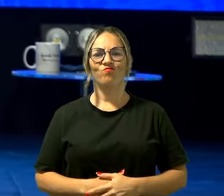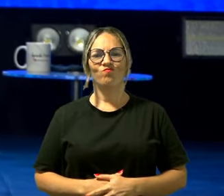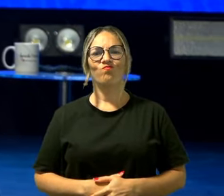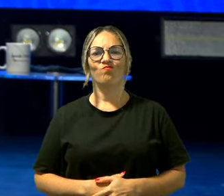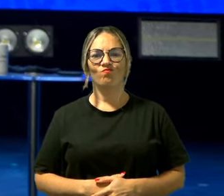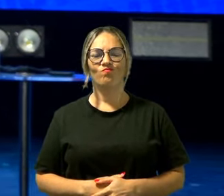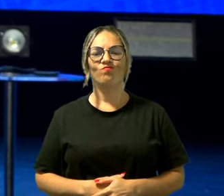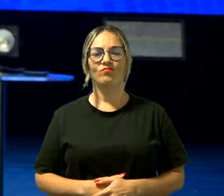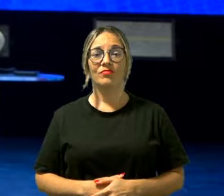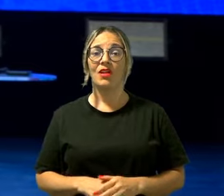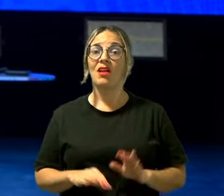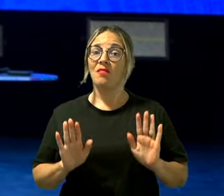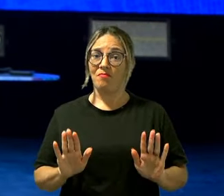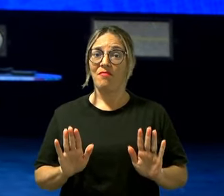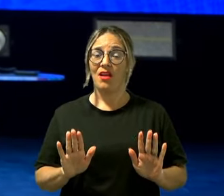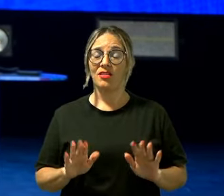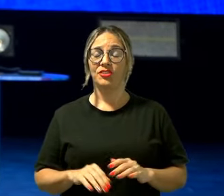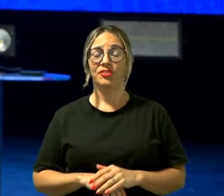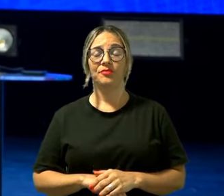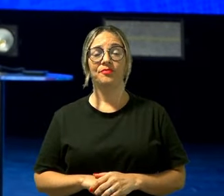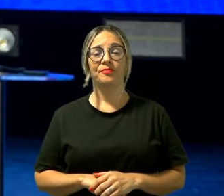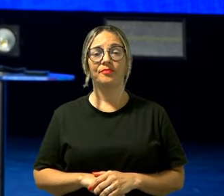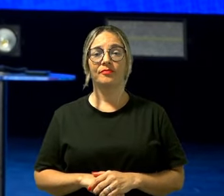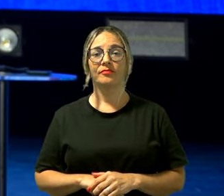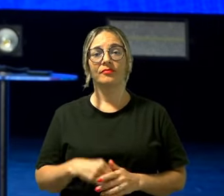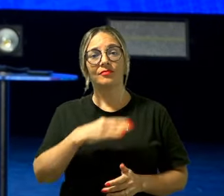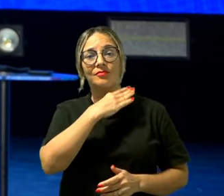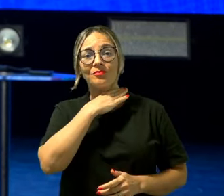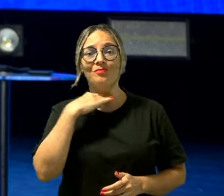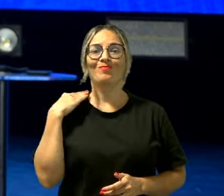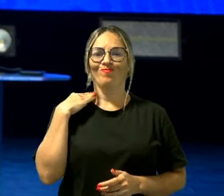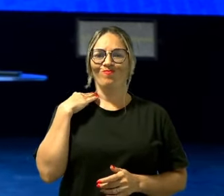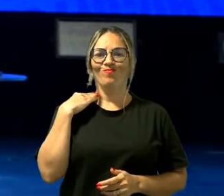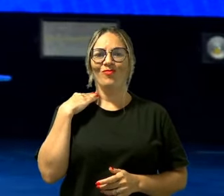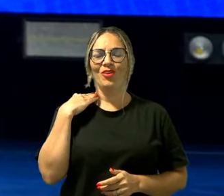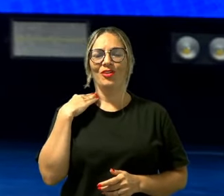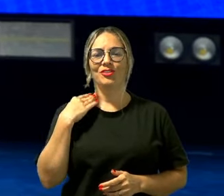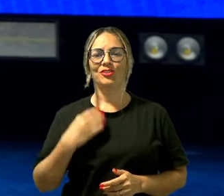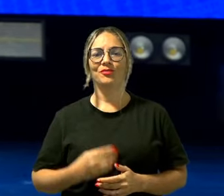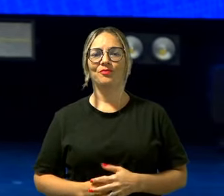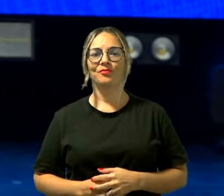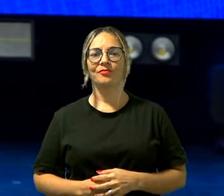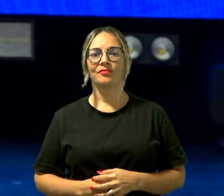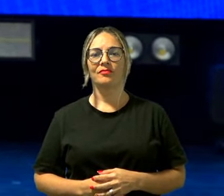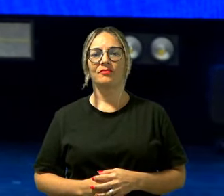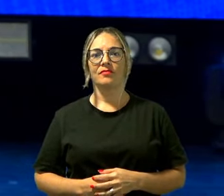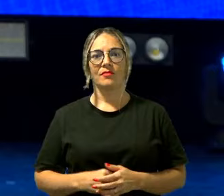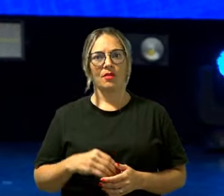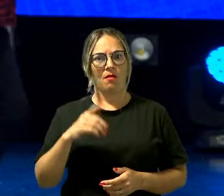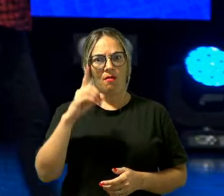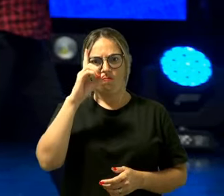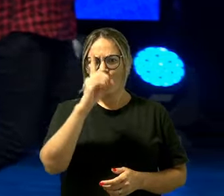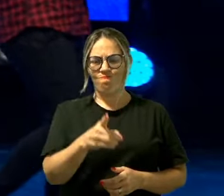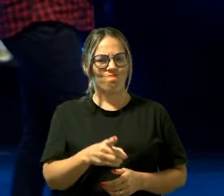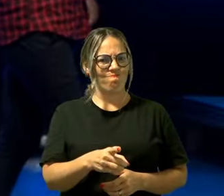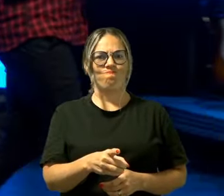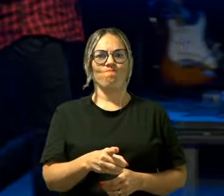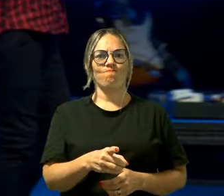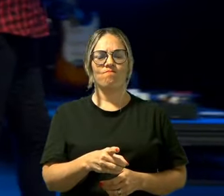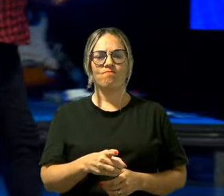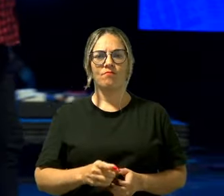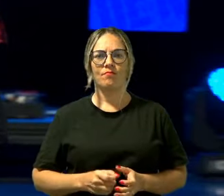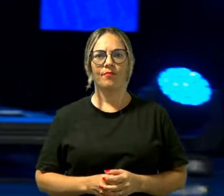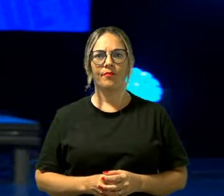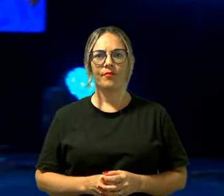Mas nesse contexto de morte, nesse contexto de ameaça, nesse